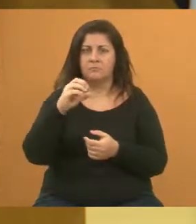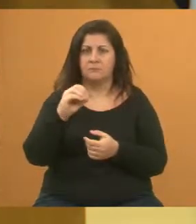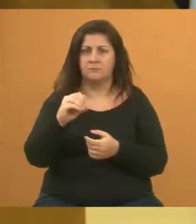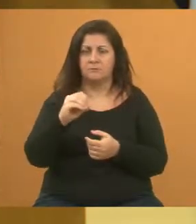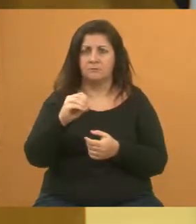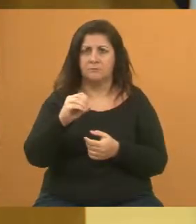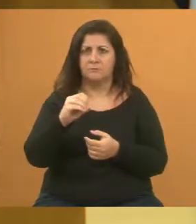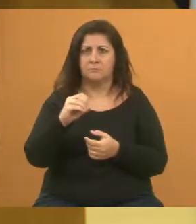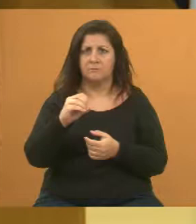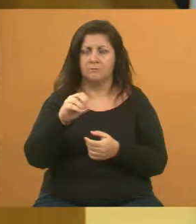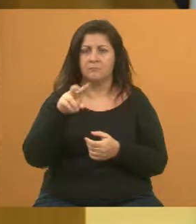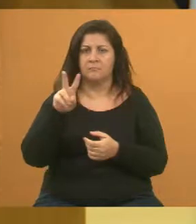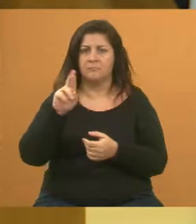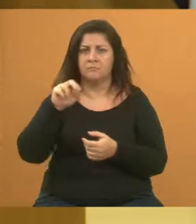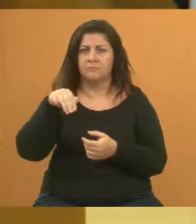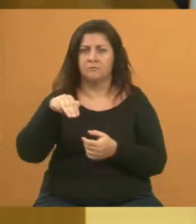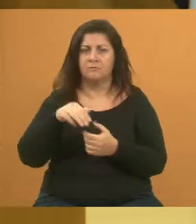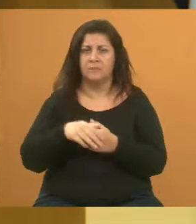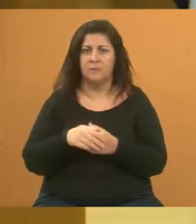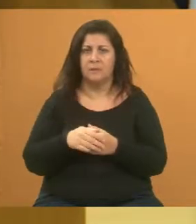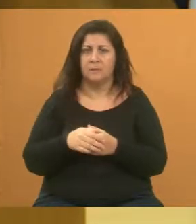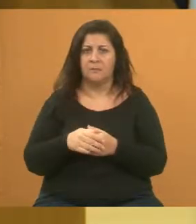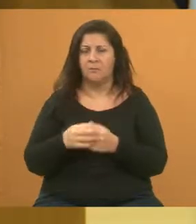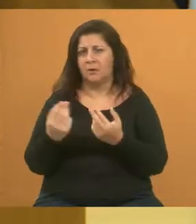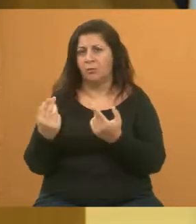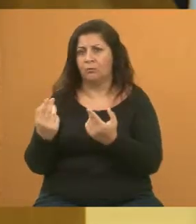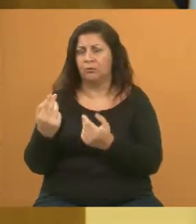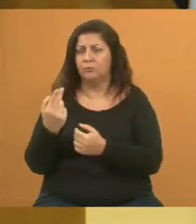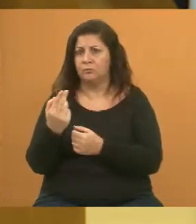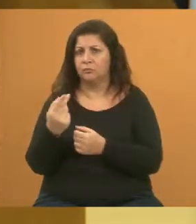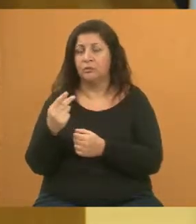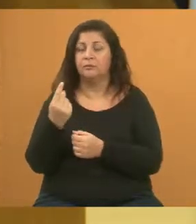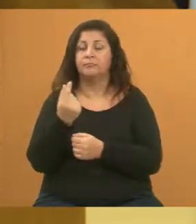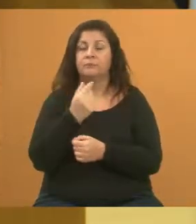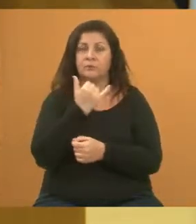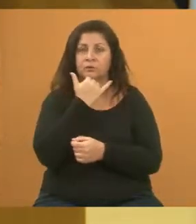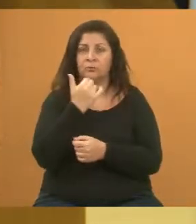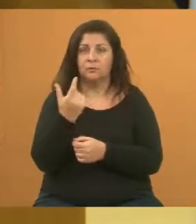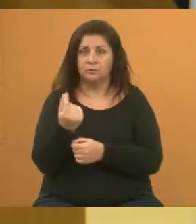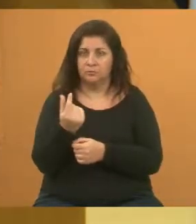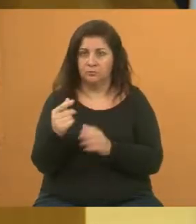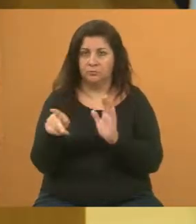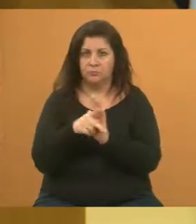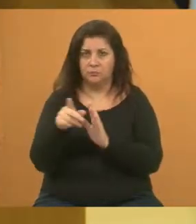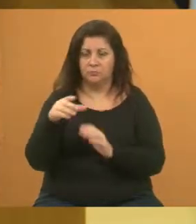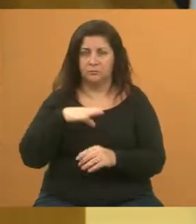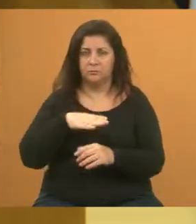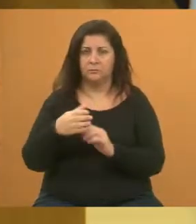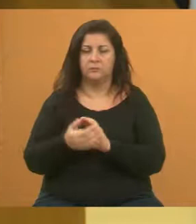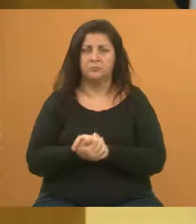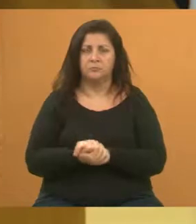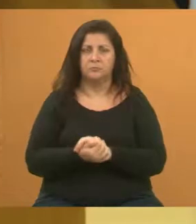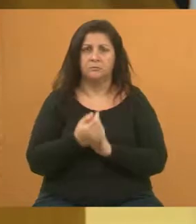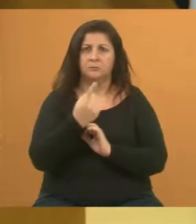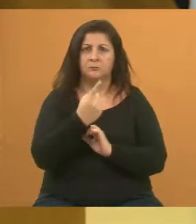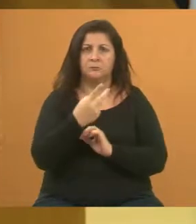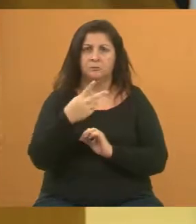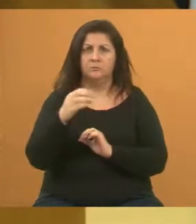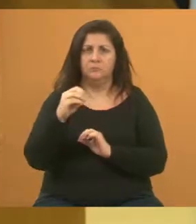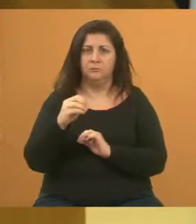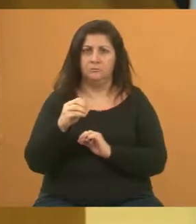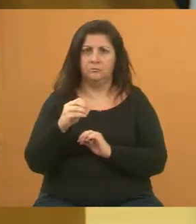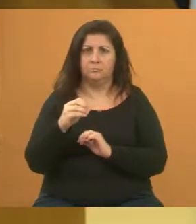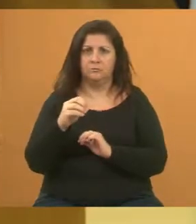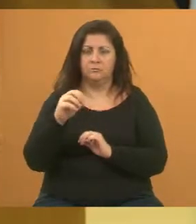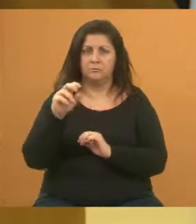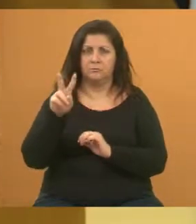120 VRM, né, que é referência do município, né? Esses 120 VRM, ele daria